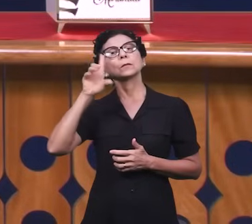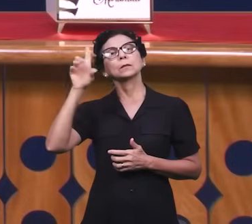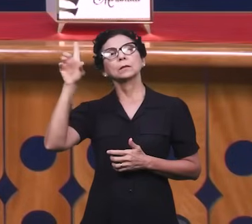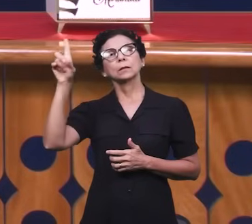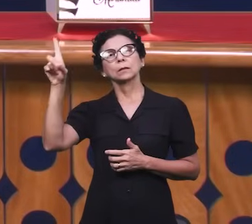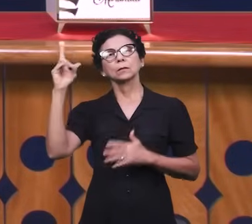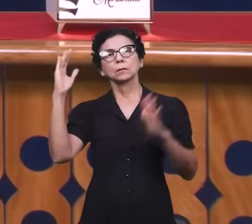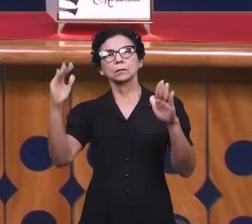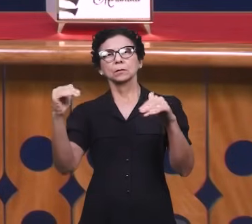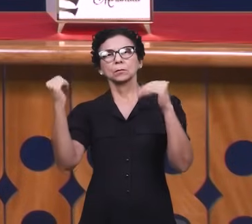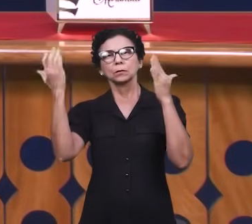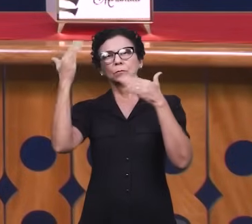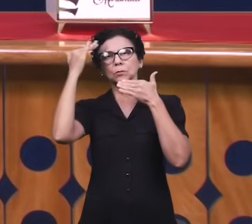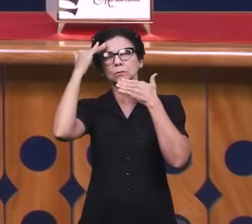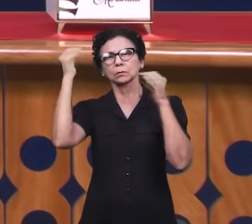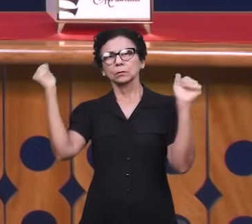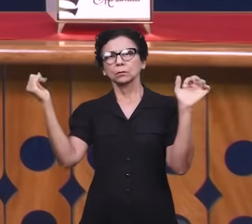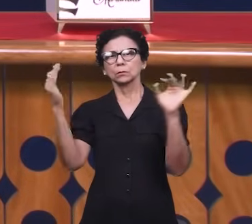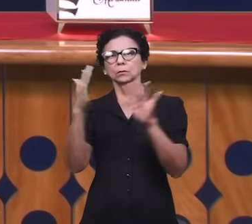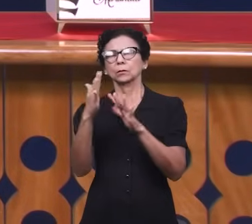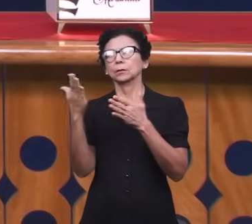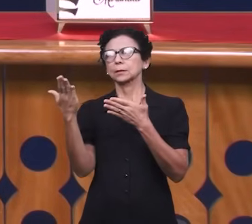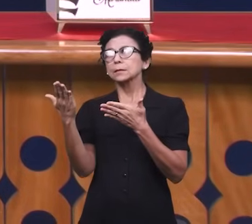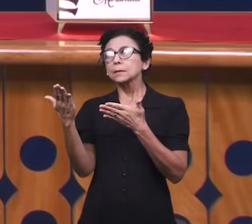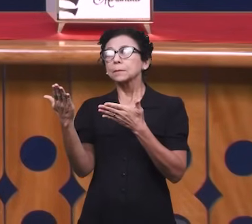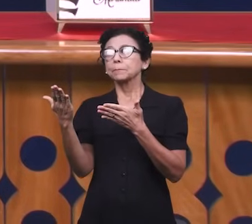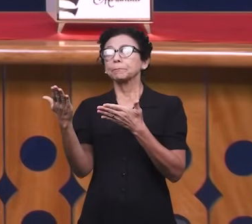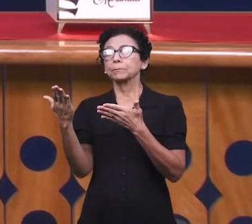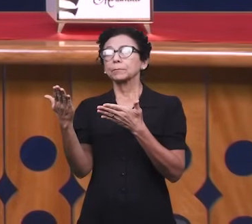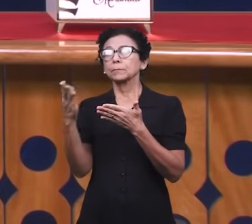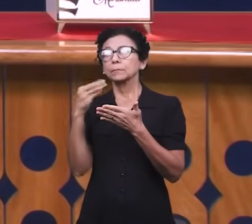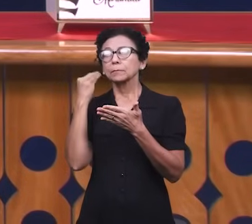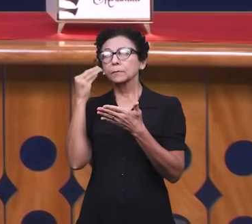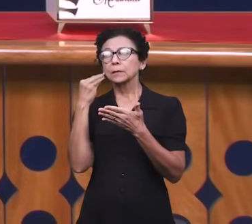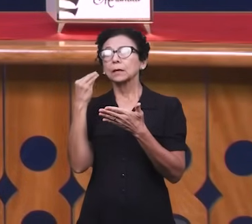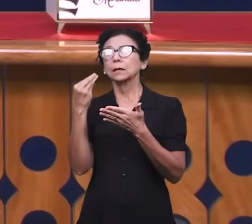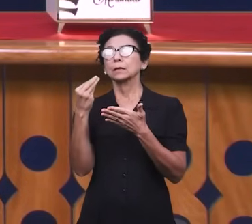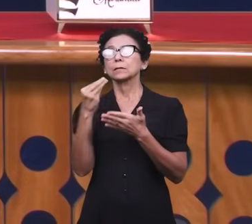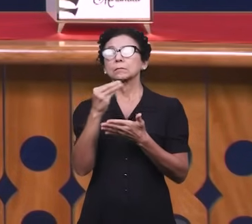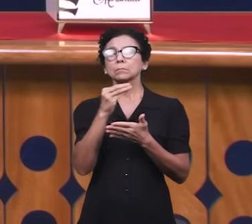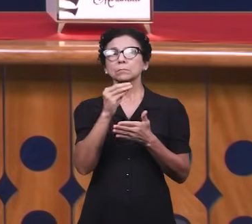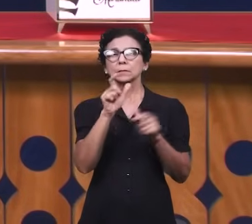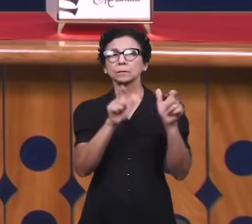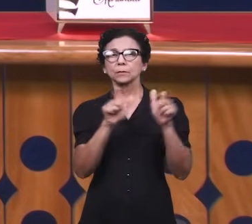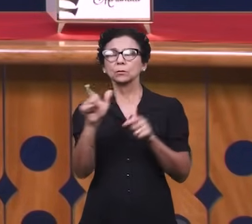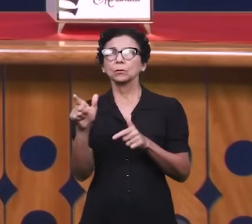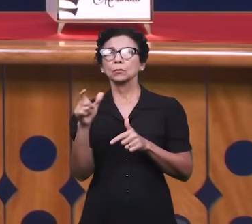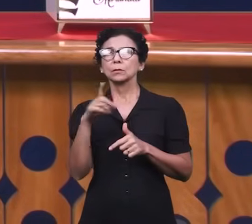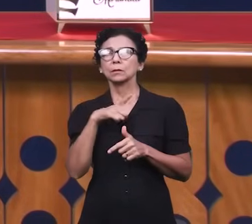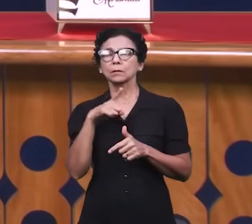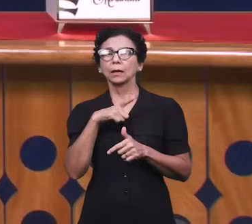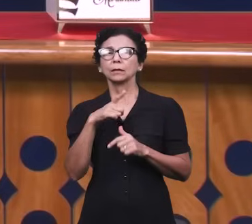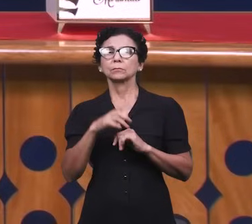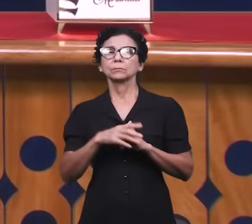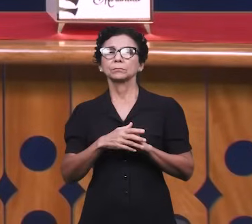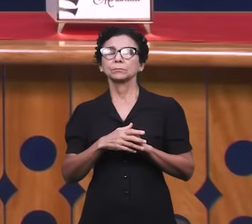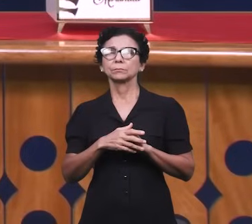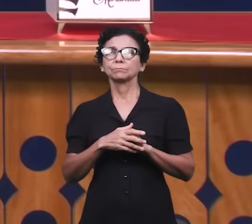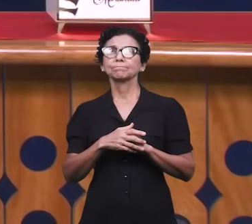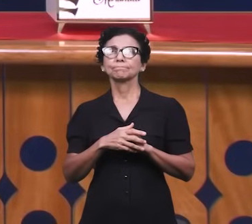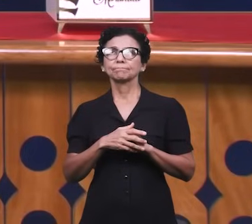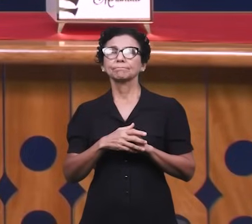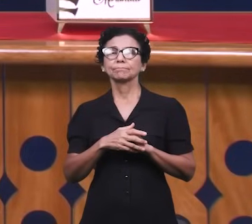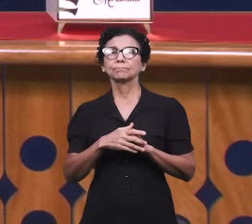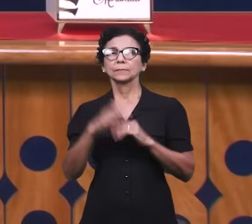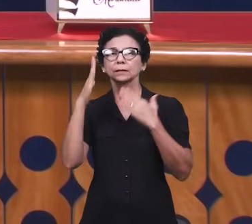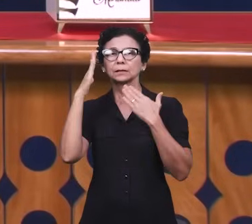te bendizer e te glorificar pela experiência que cada um tem contigo, pela presença do Deus